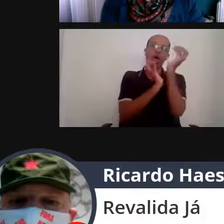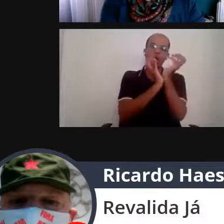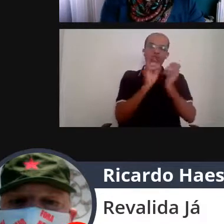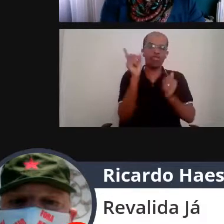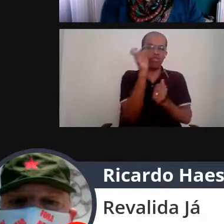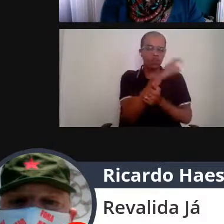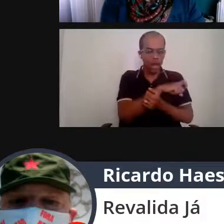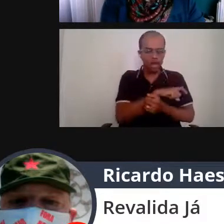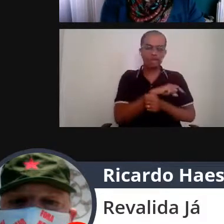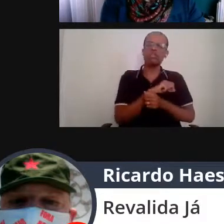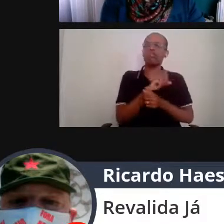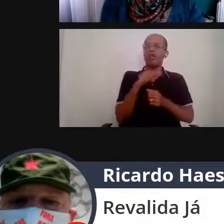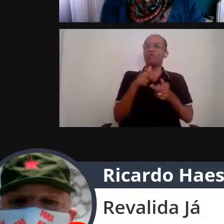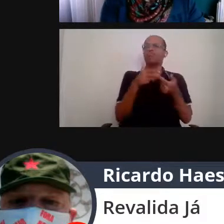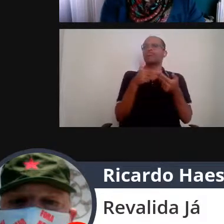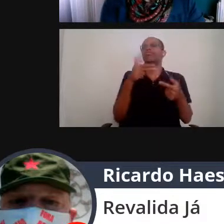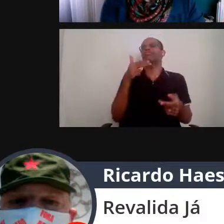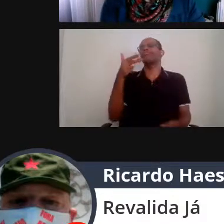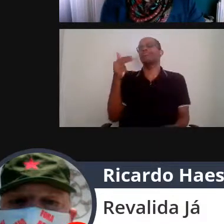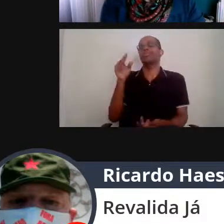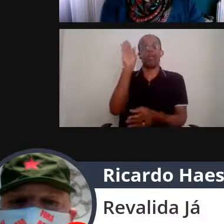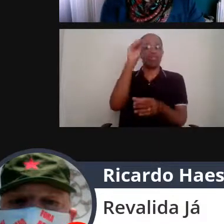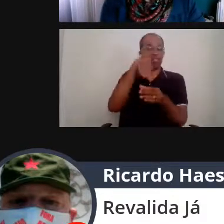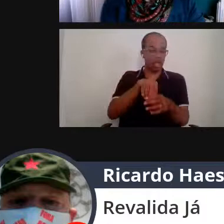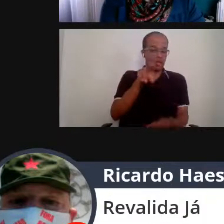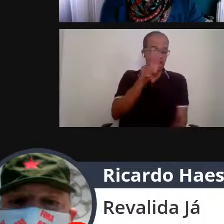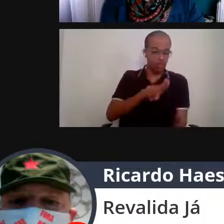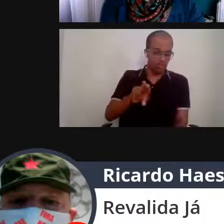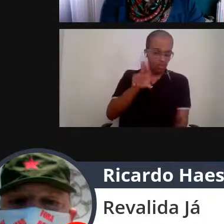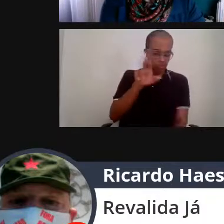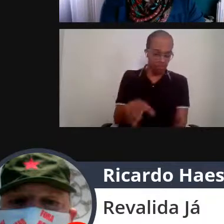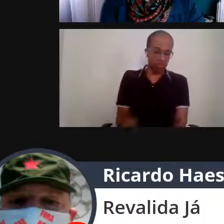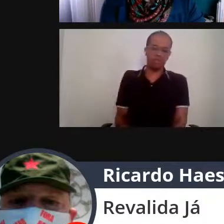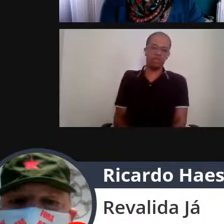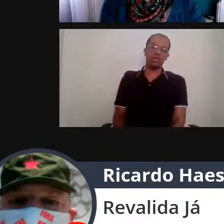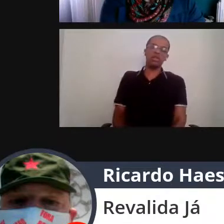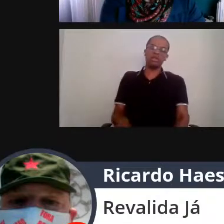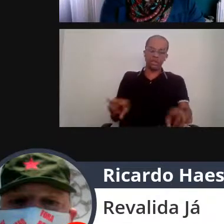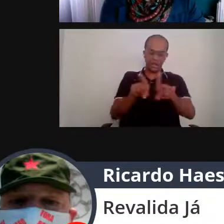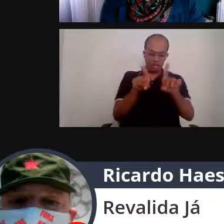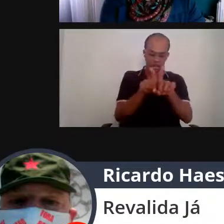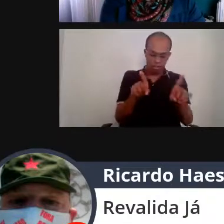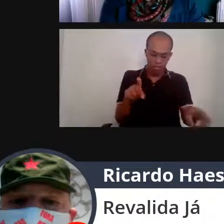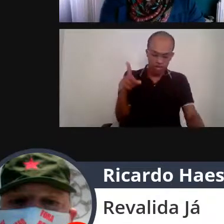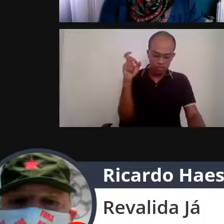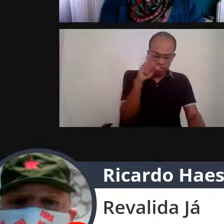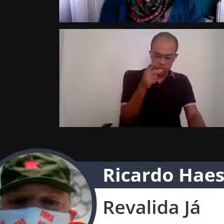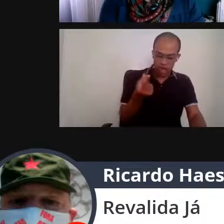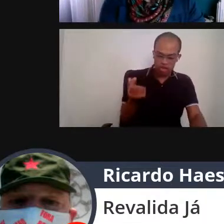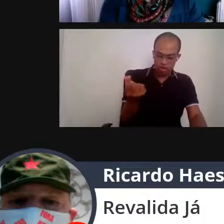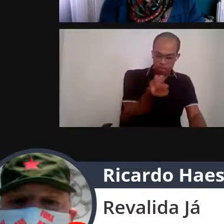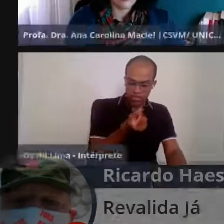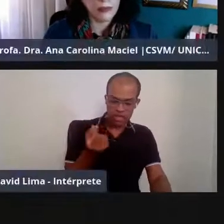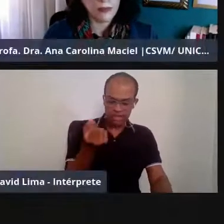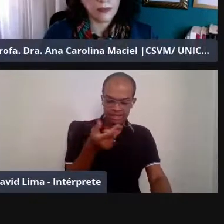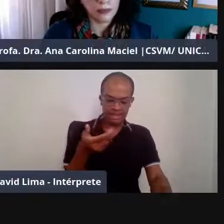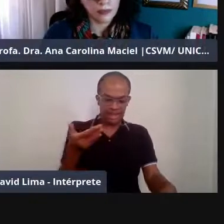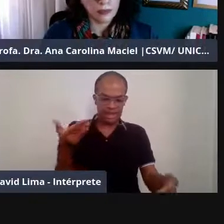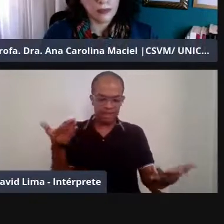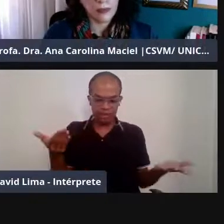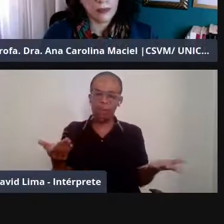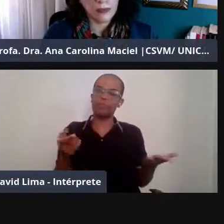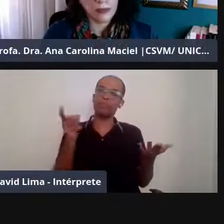são imensas, né, dentro das universidades, e dificuldades financeiras, ou seja, o processo ele é